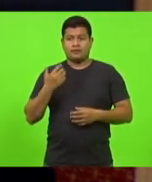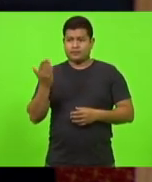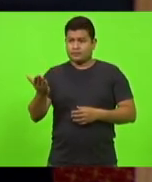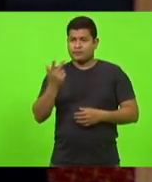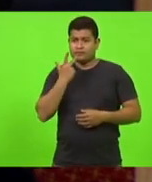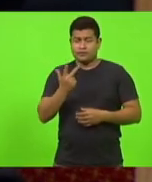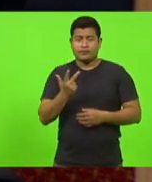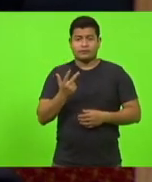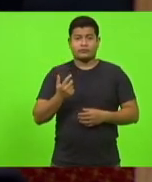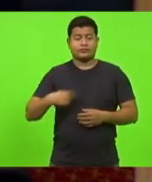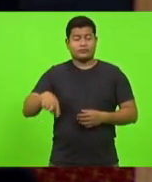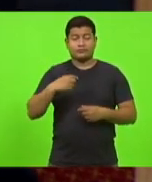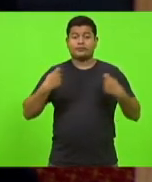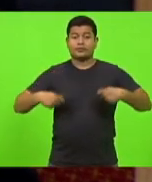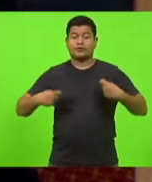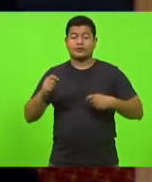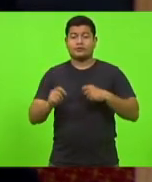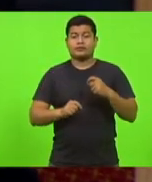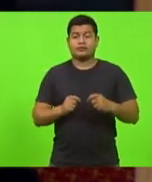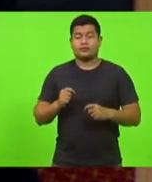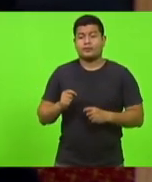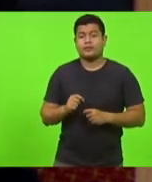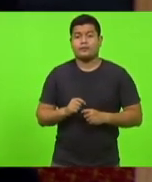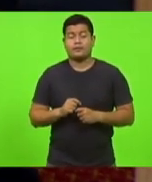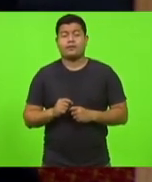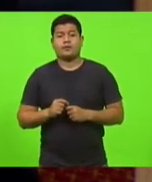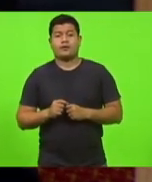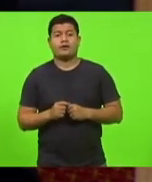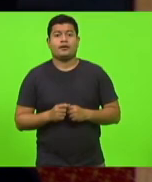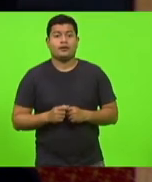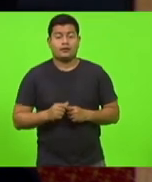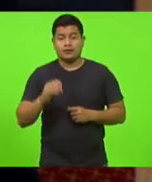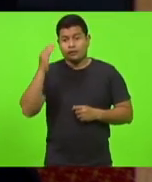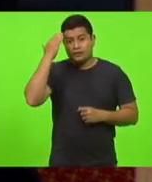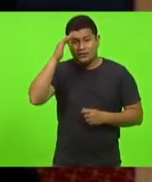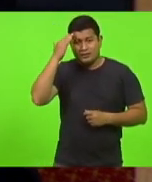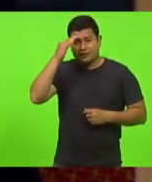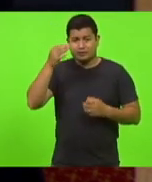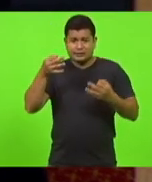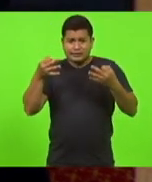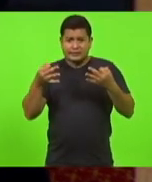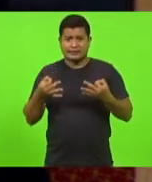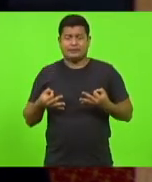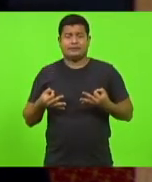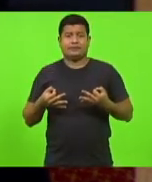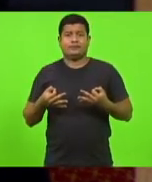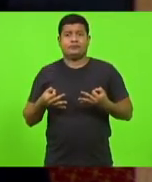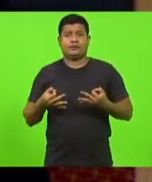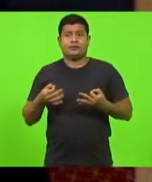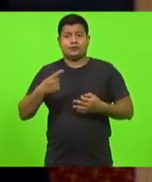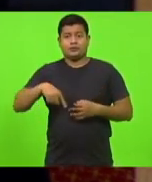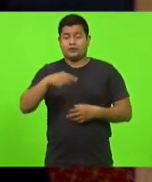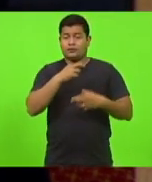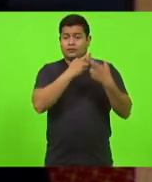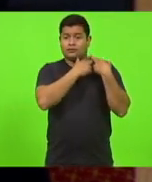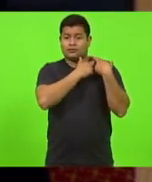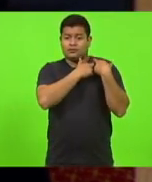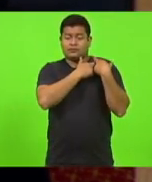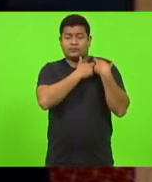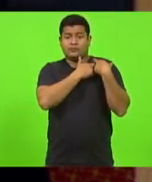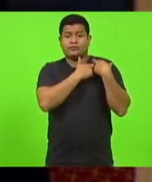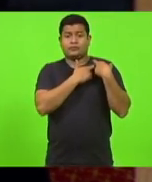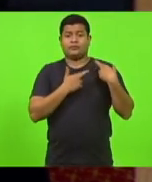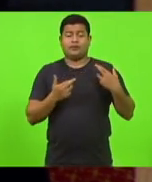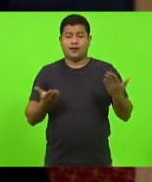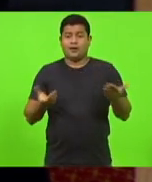também tem que ter esse discernimento do tamanho do pé da nossa responsabilidade para esse momento. Se